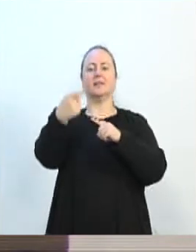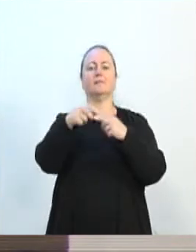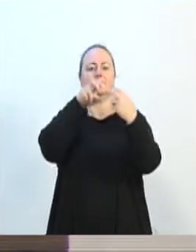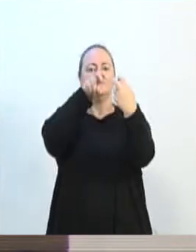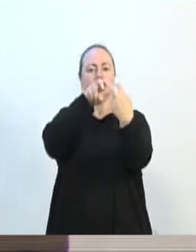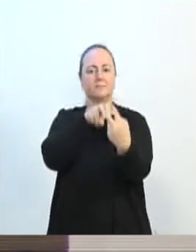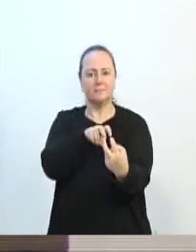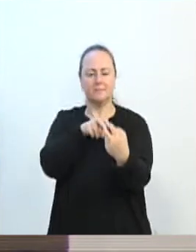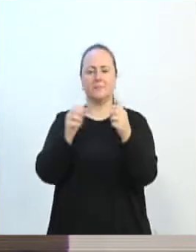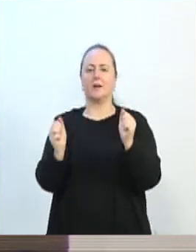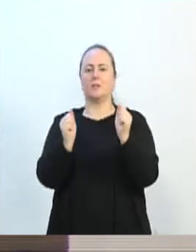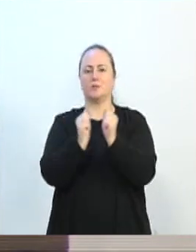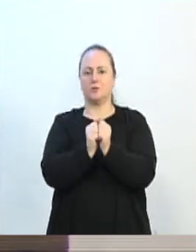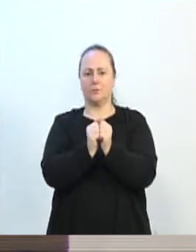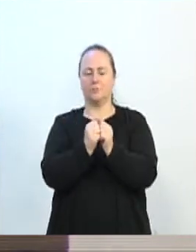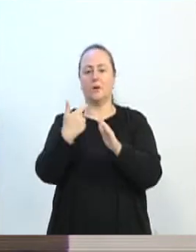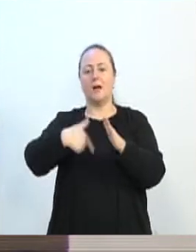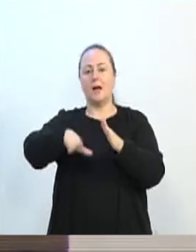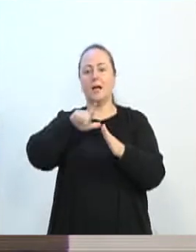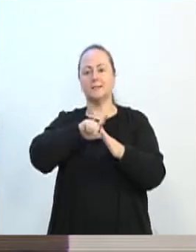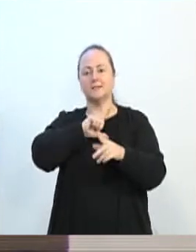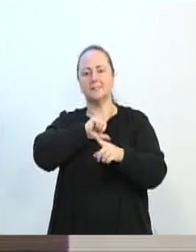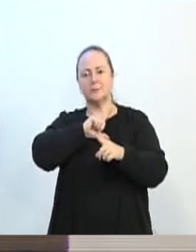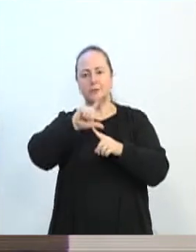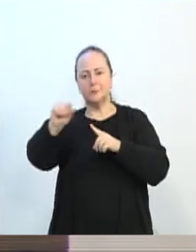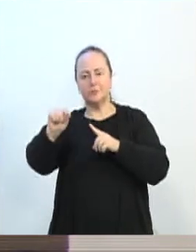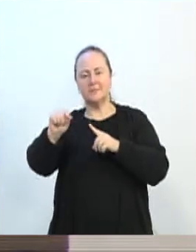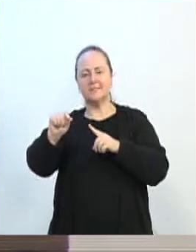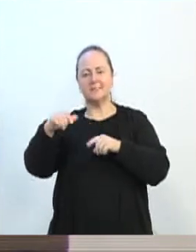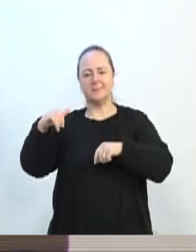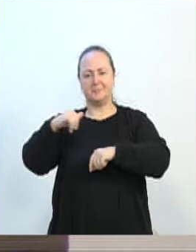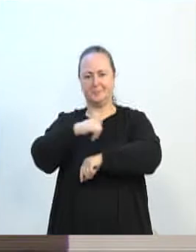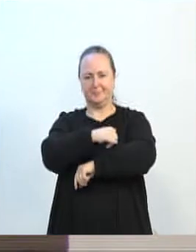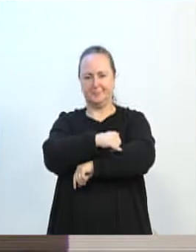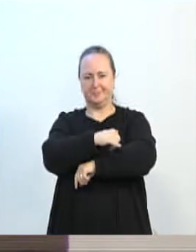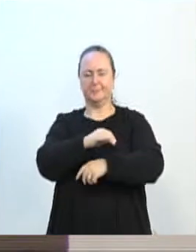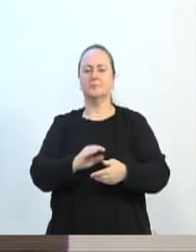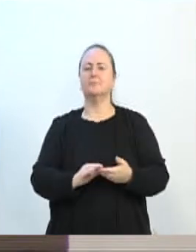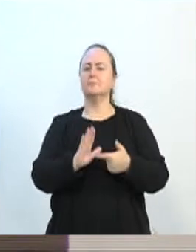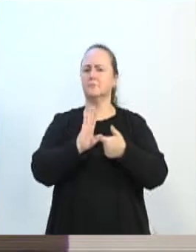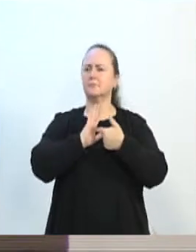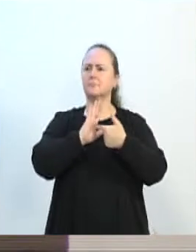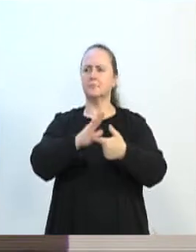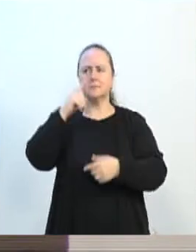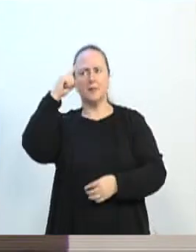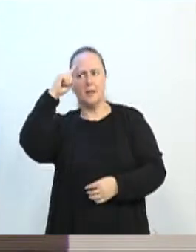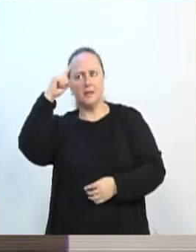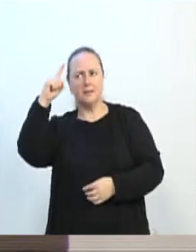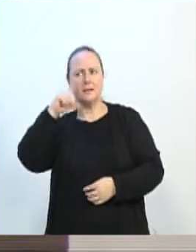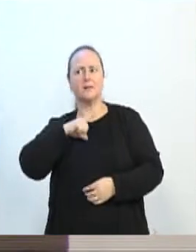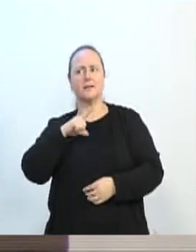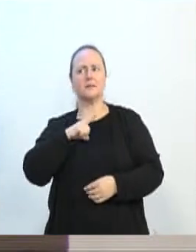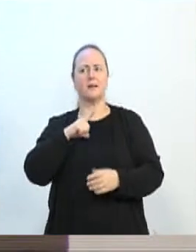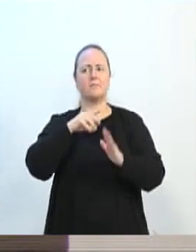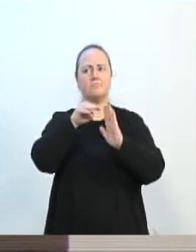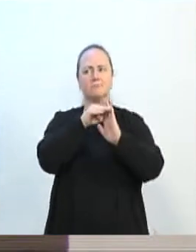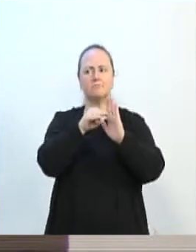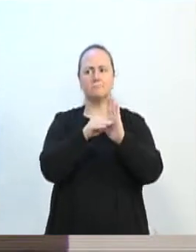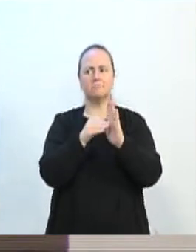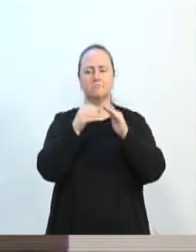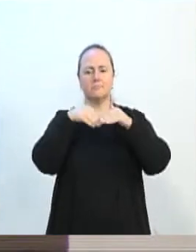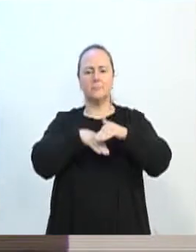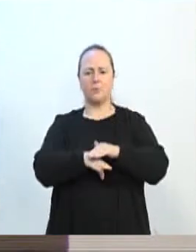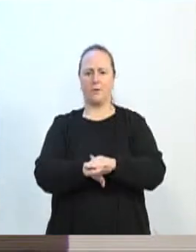ela pegasse o caminho para o aeroporto. Consegui apresentar a ideia de um programa do Espaço Can que ainda estava na gaveta,